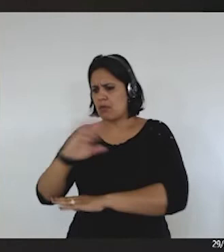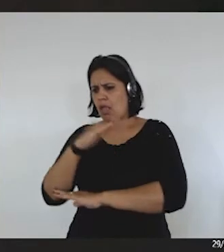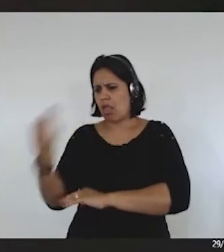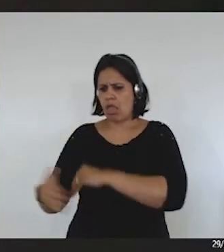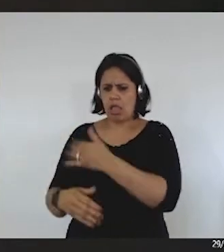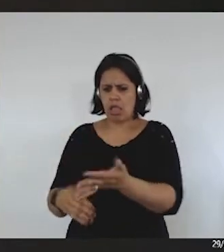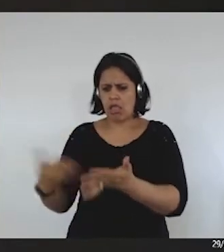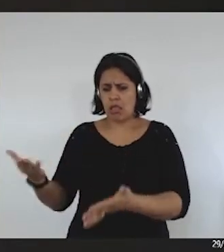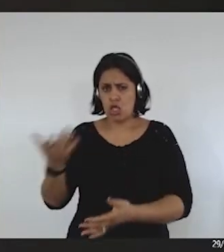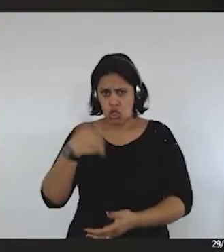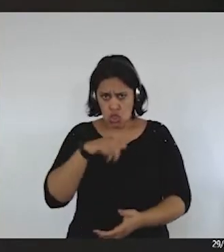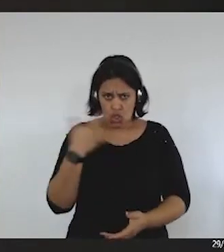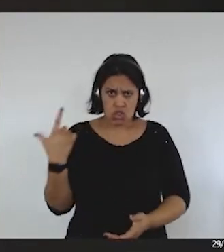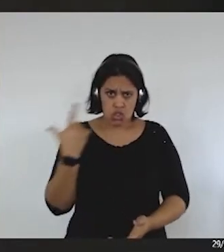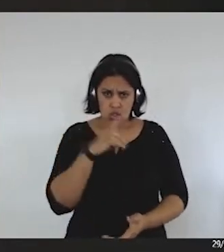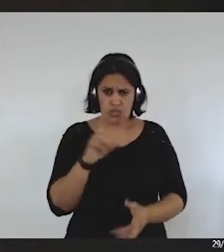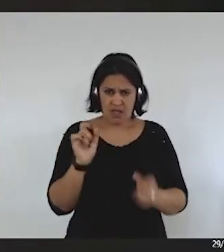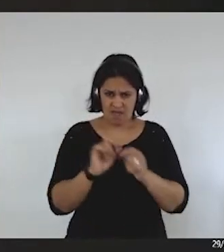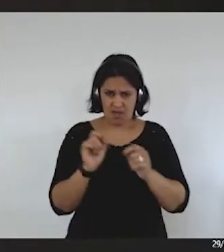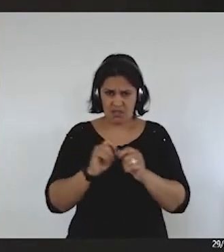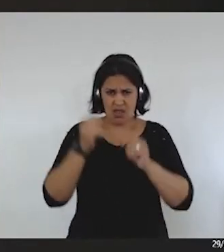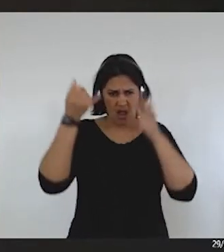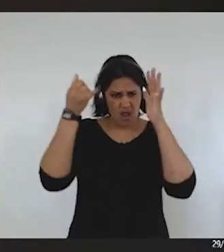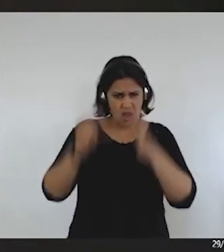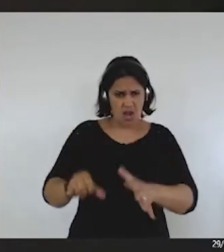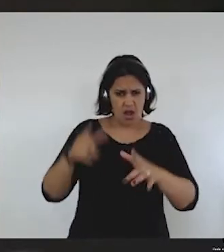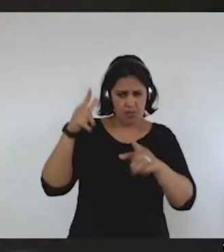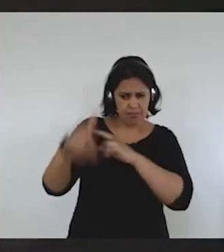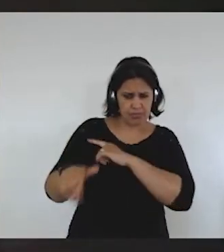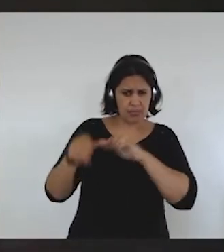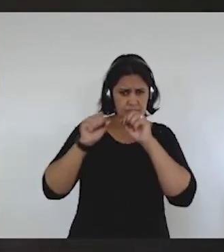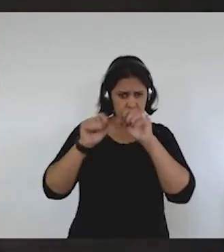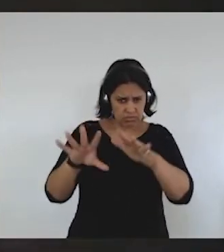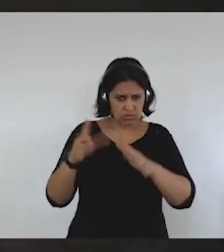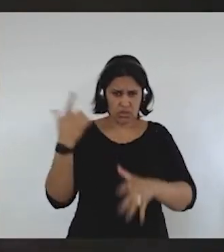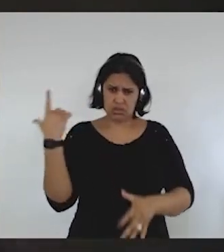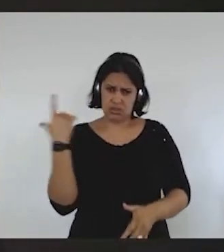Será que a gente poderia ter evitado uma pandemia?